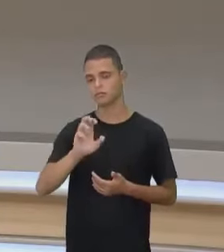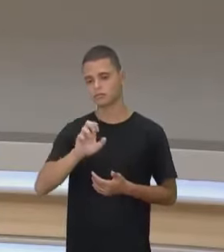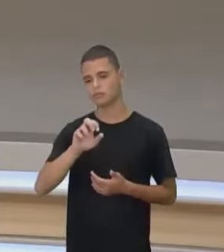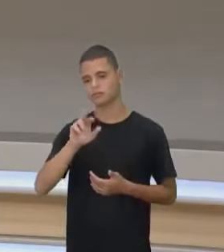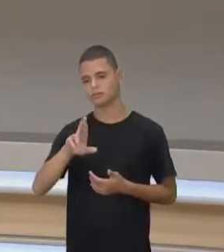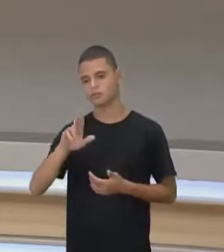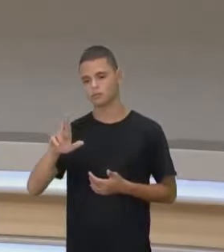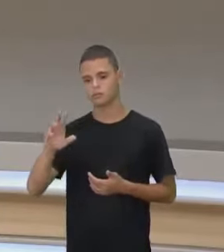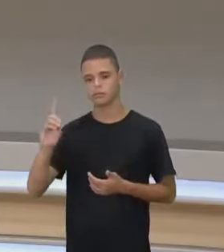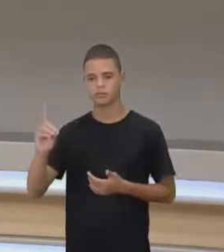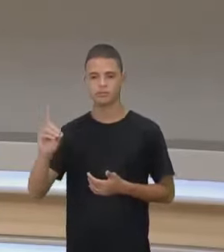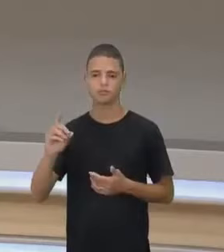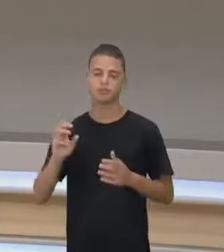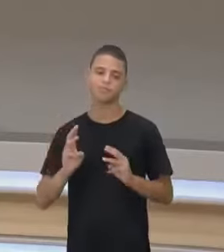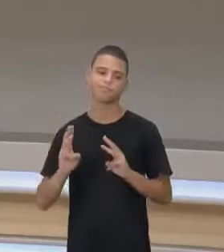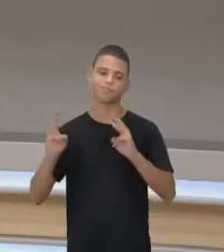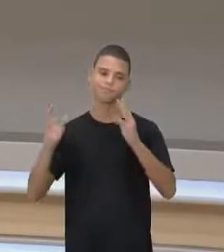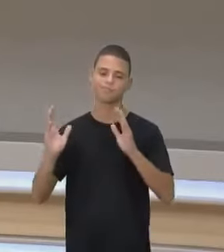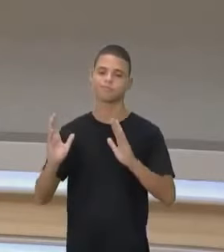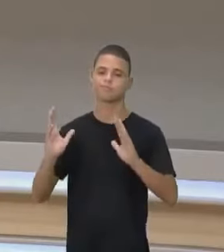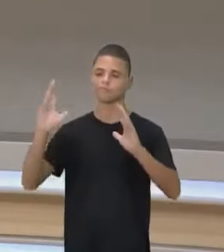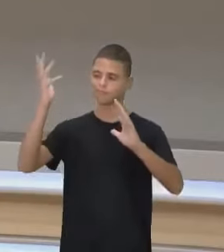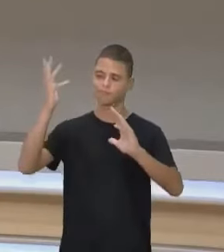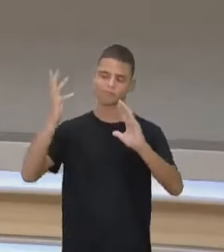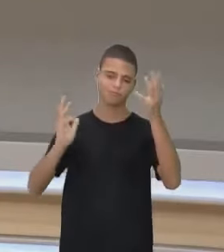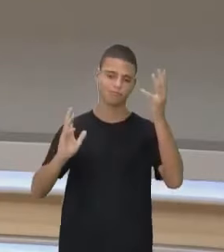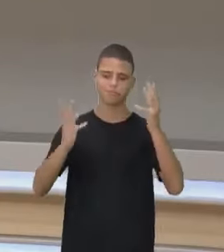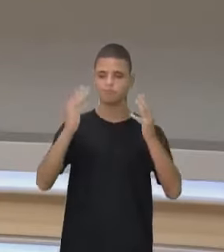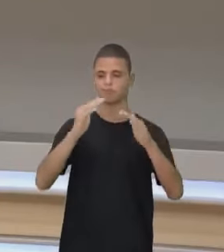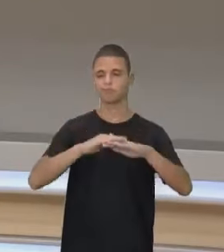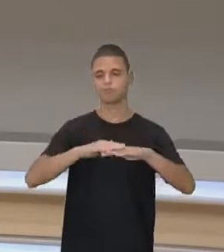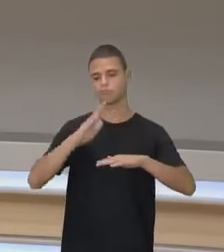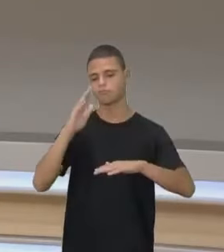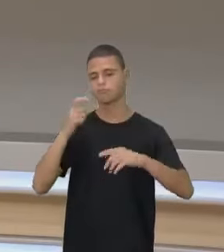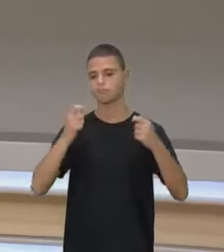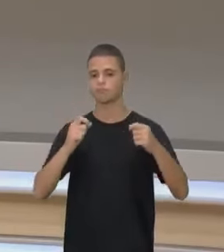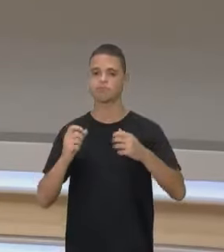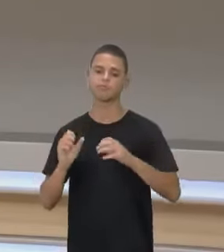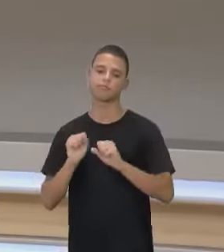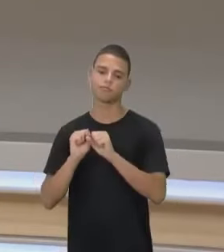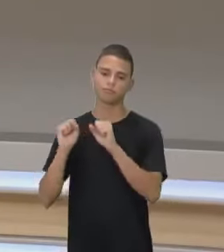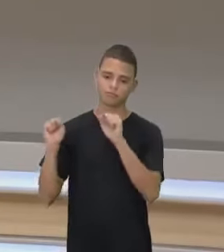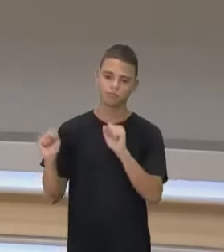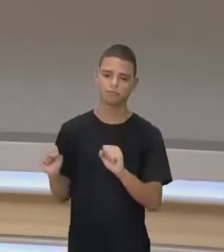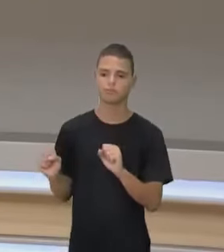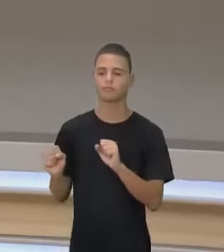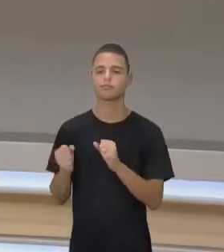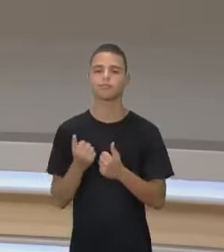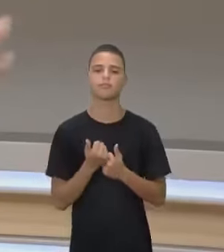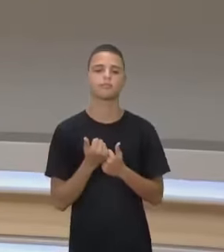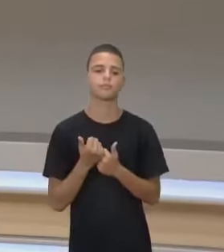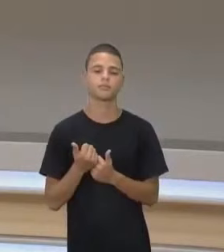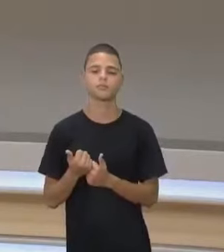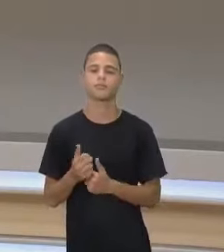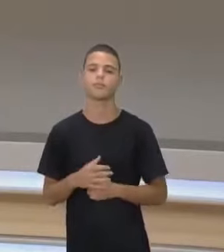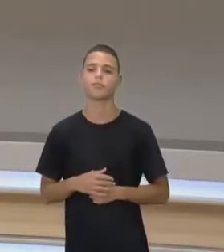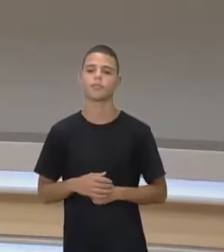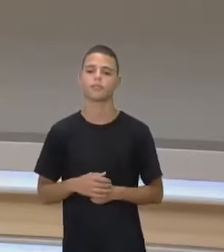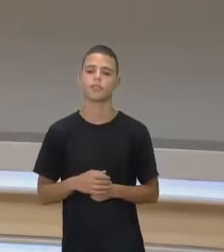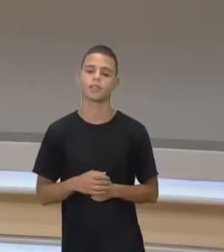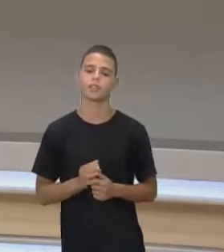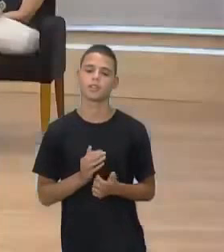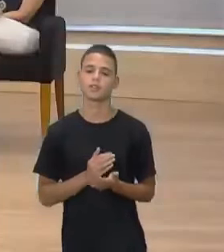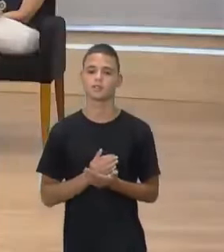que extrapola, né, toda a capacidade e você precisa de um sistema para te dar suporte, né? E aí que entra a